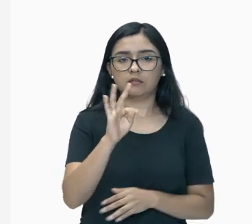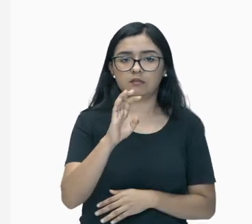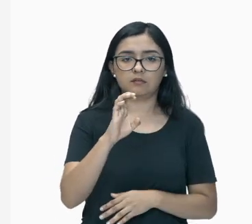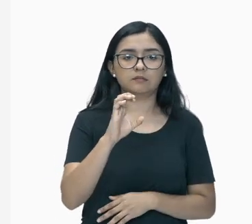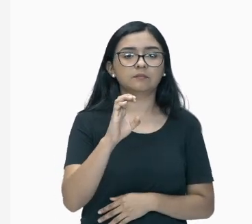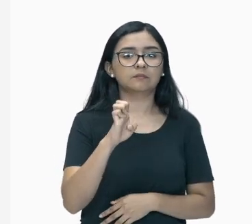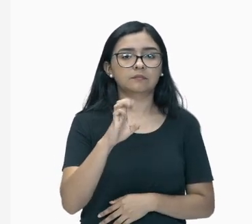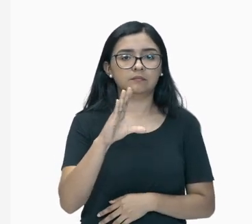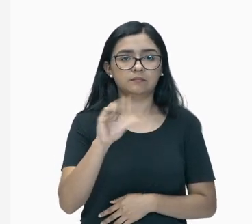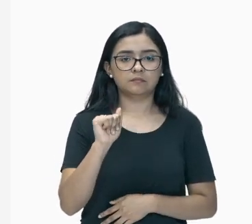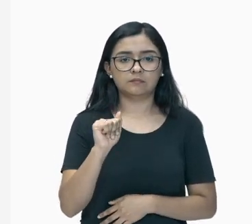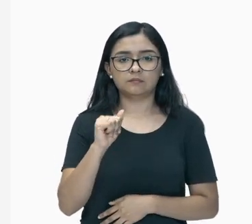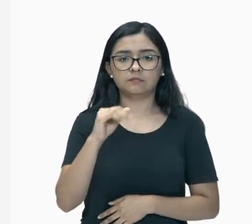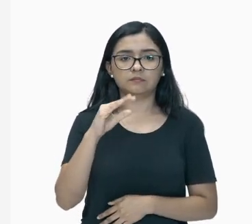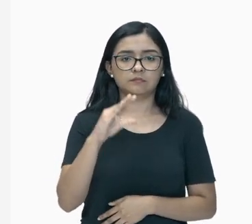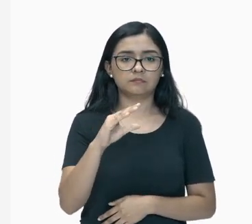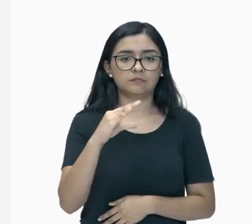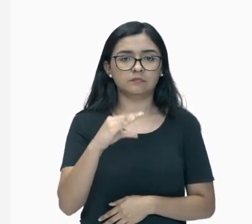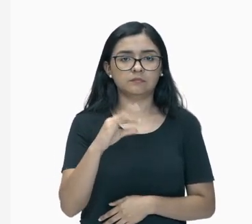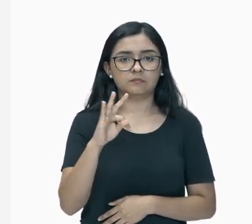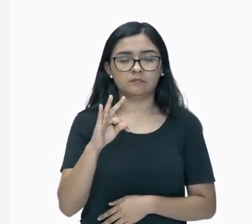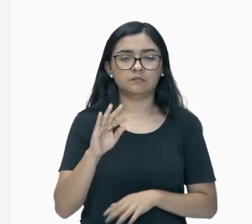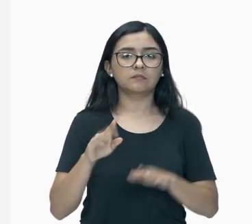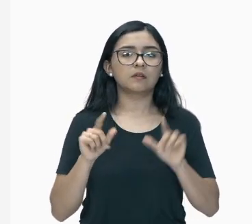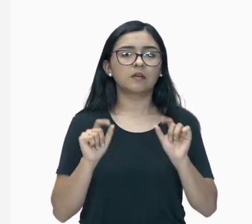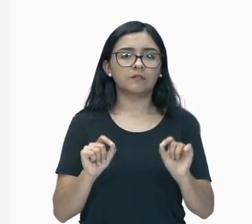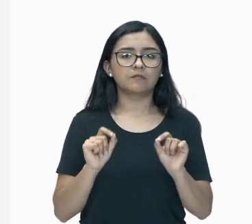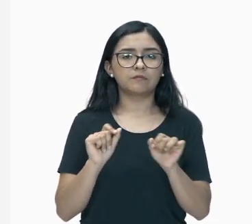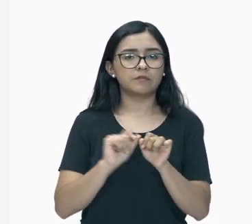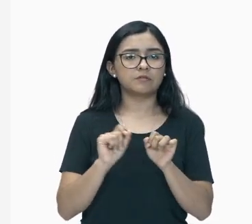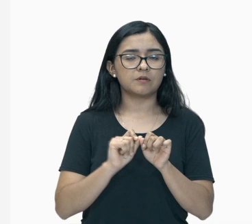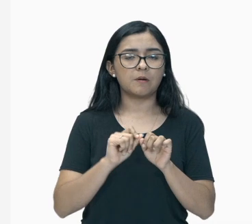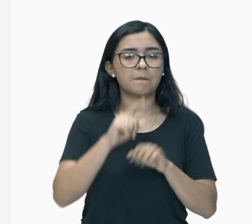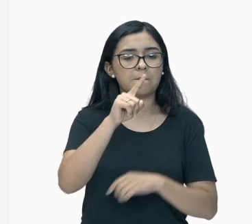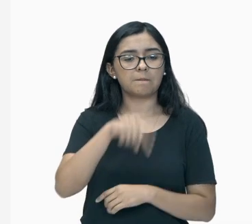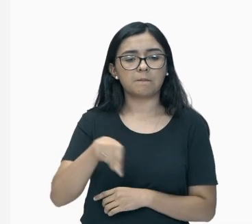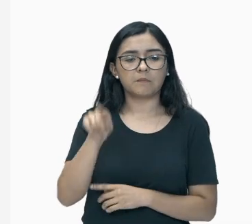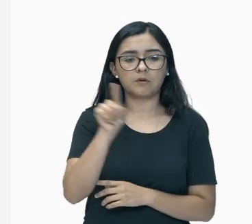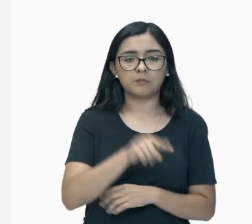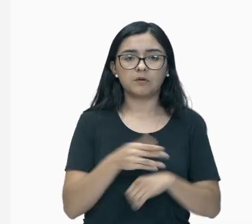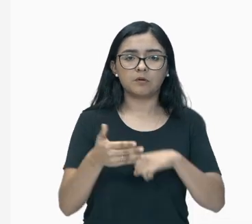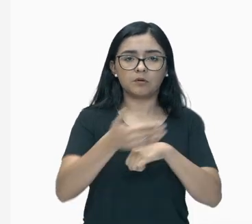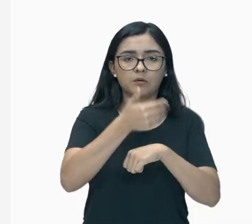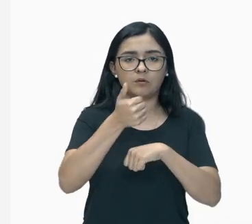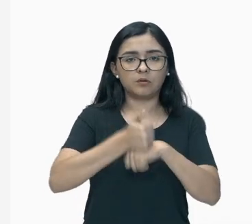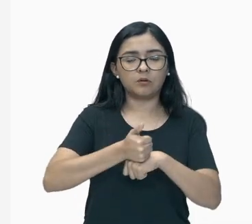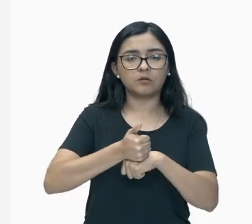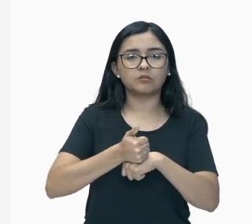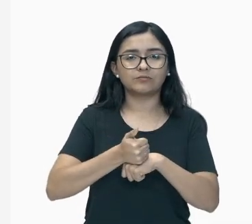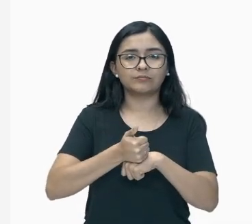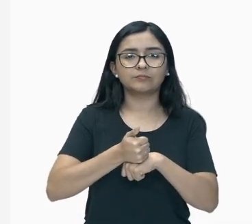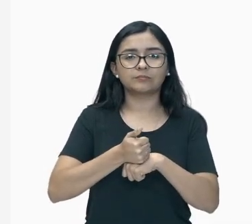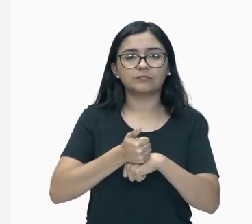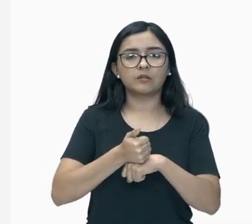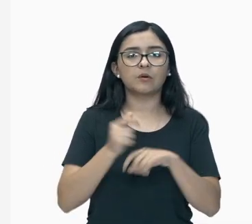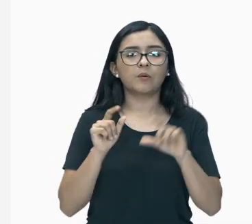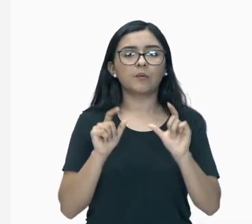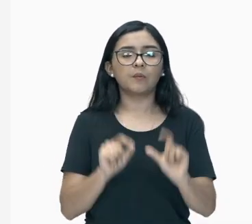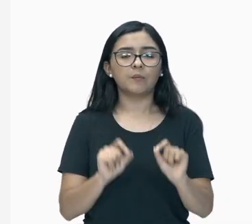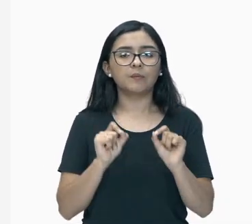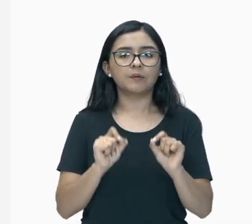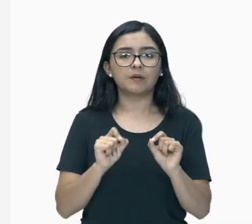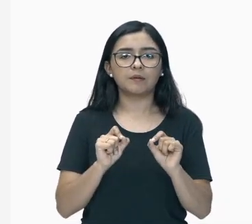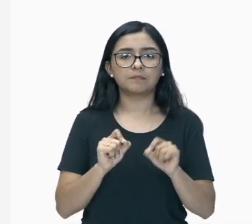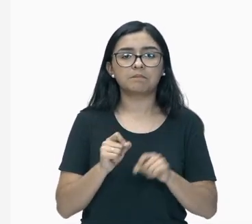do chá, o Tea Act, né? Que proibiu que os colonos comprassem o chá diretamente da Índia, obrigando-os